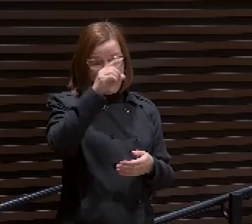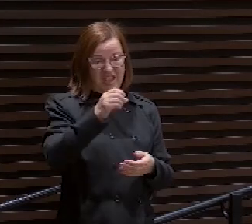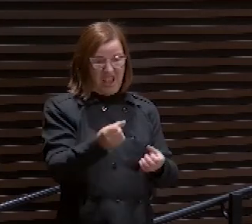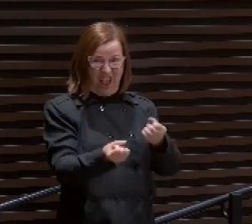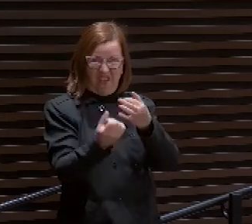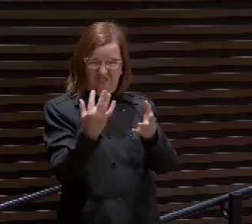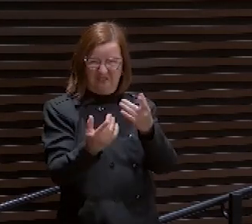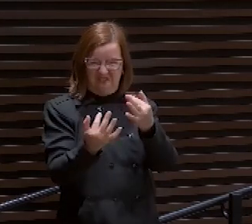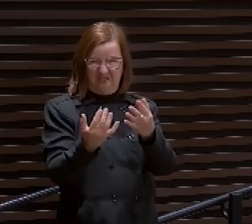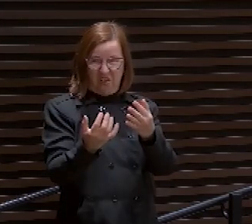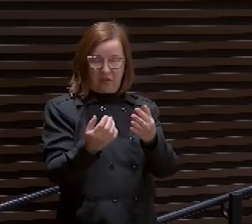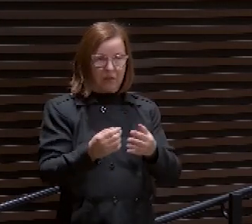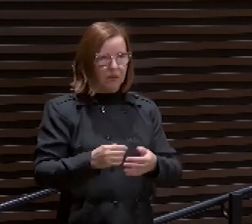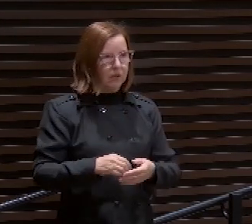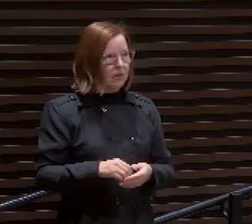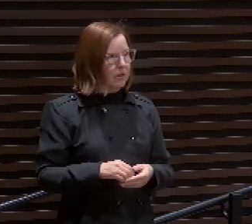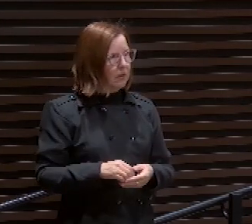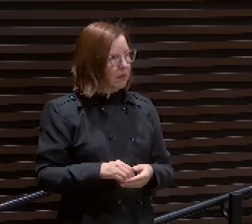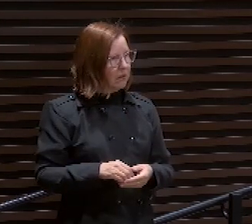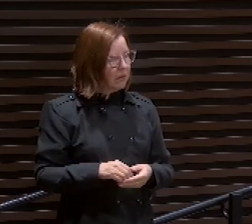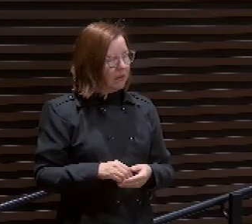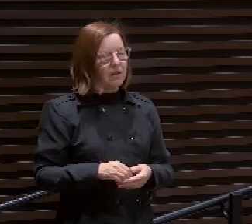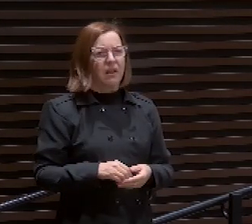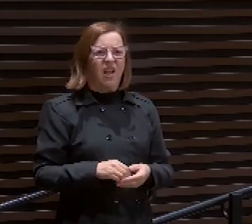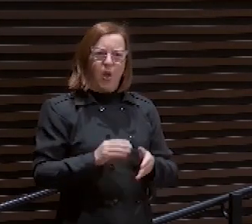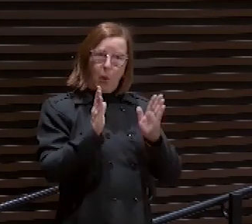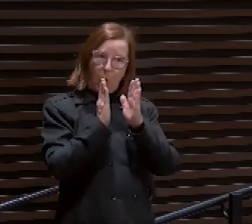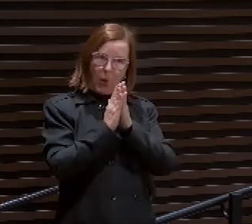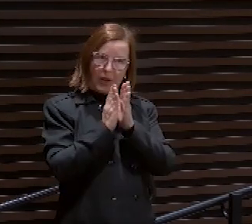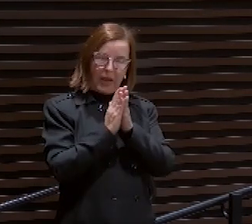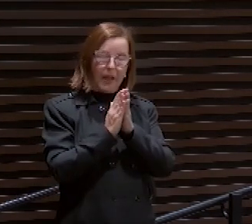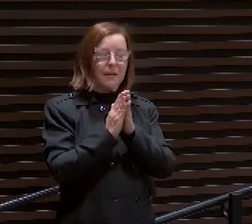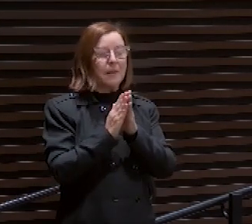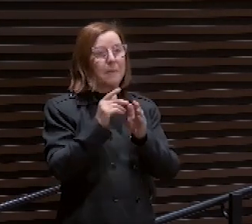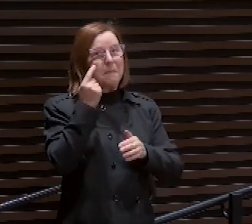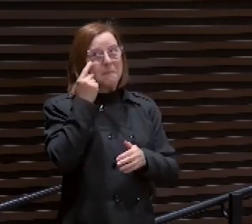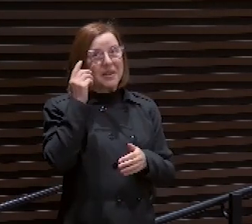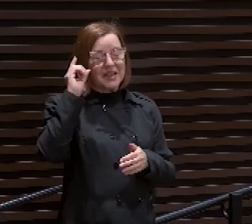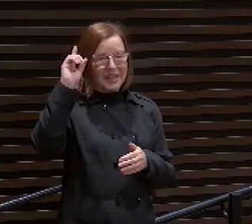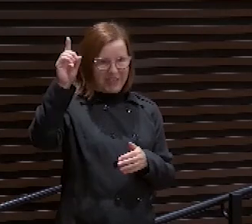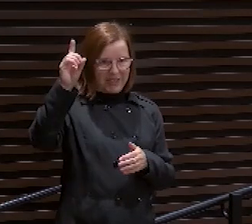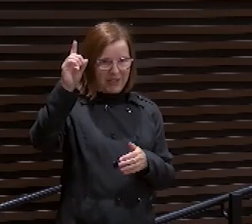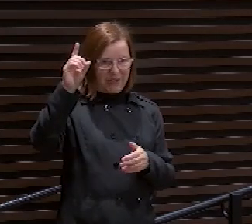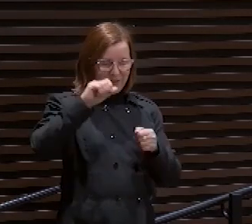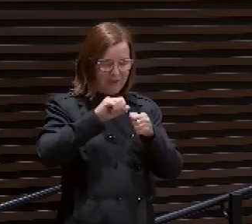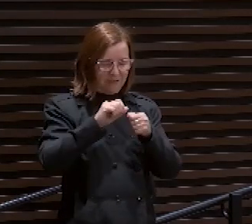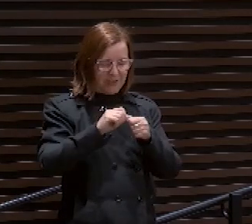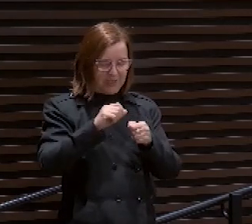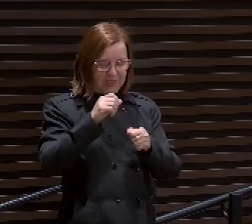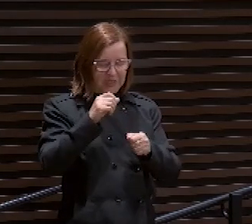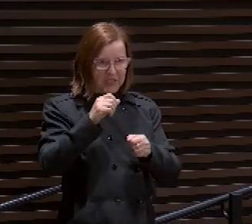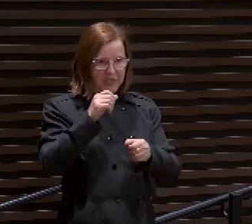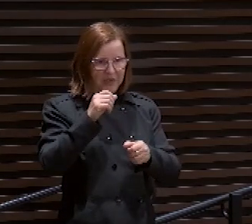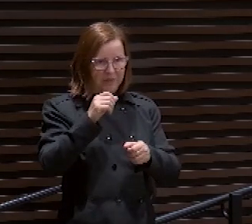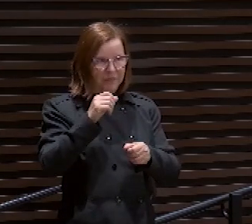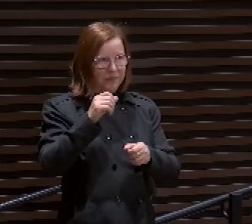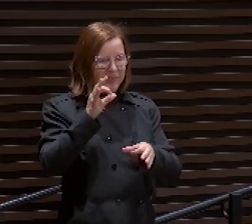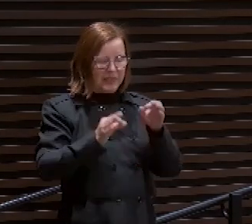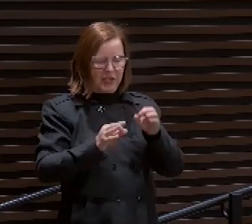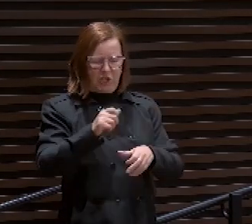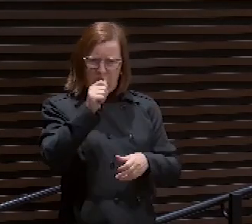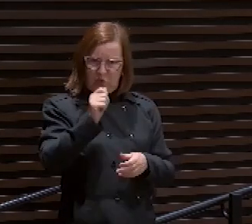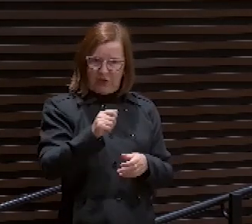Então assim, olha, orar para que Deus derrame juízo não é errado. A palavra nos encoraja a orarmos para que Deus